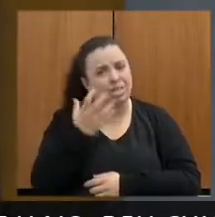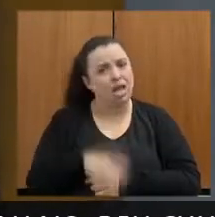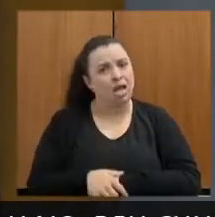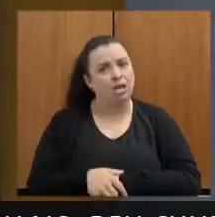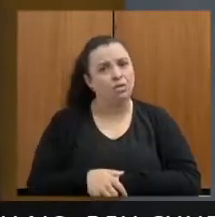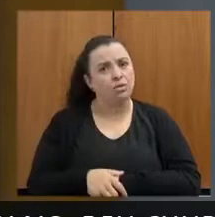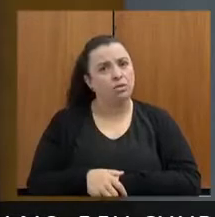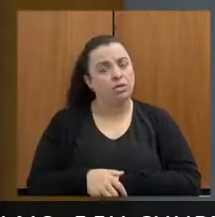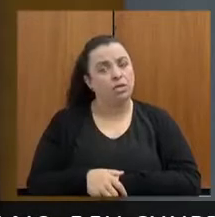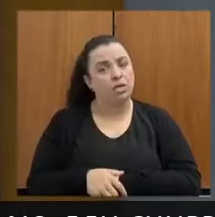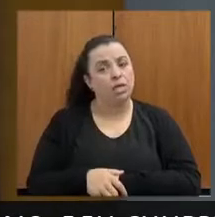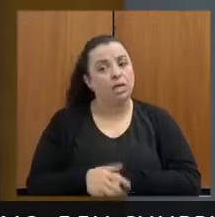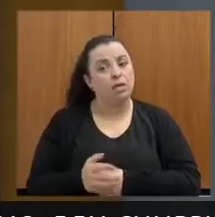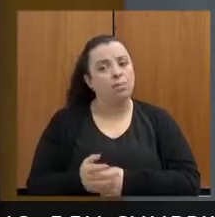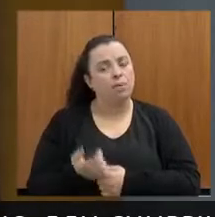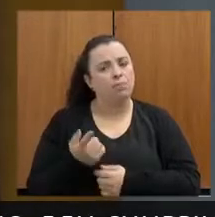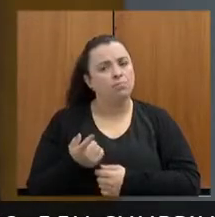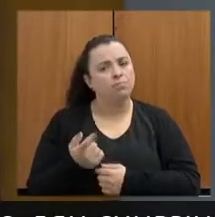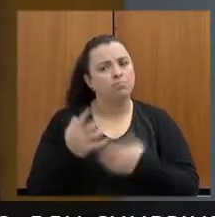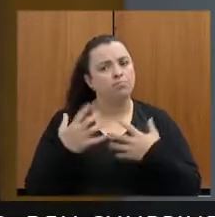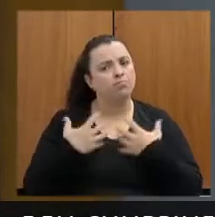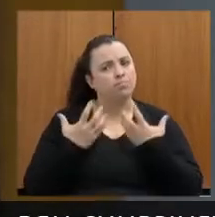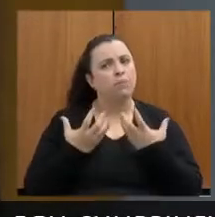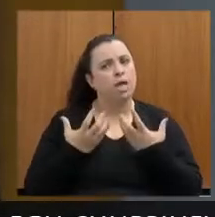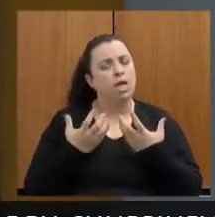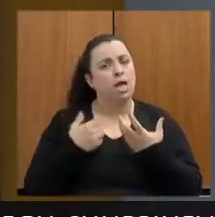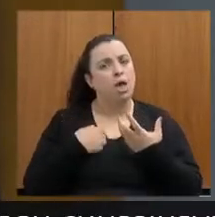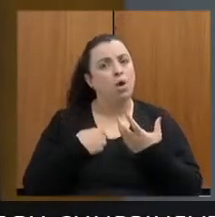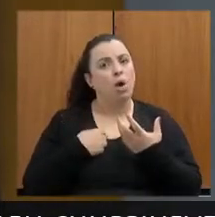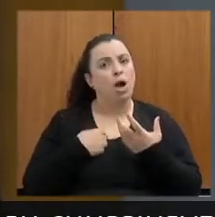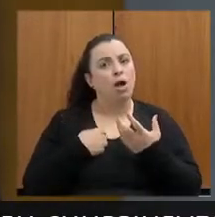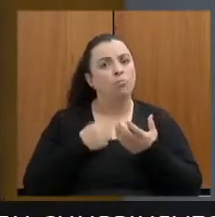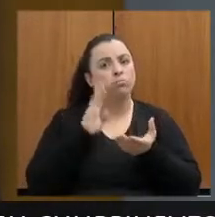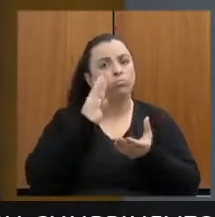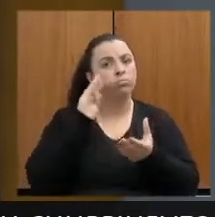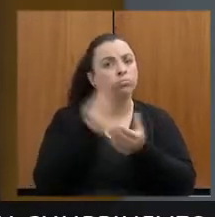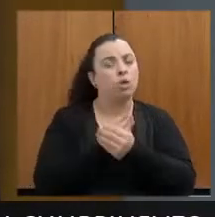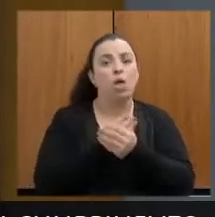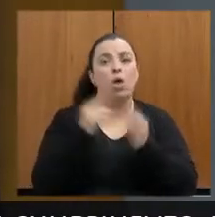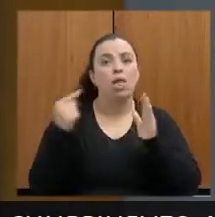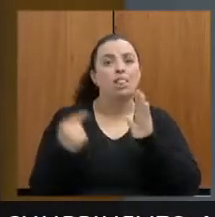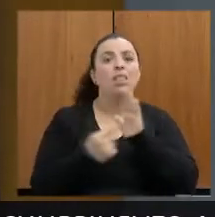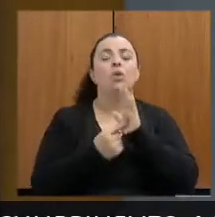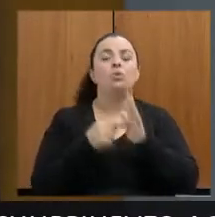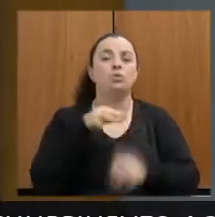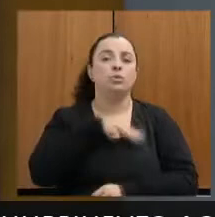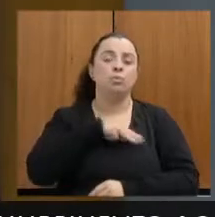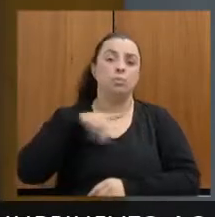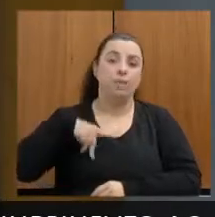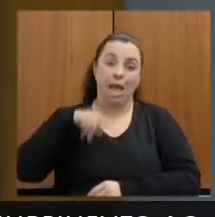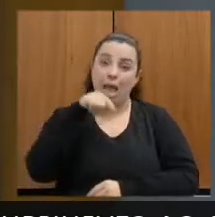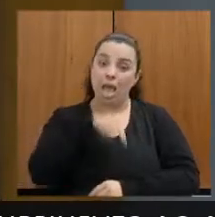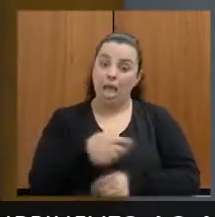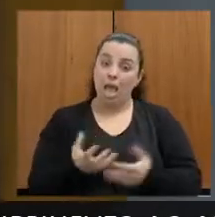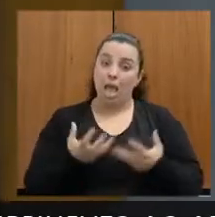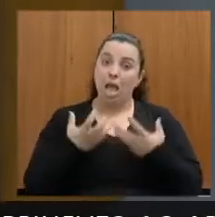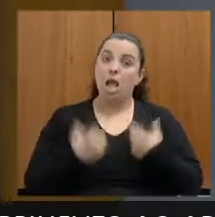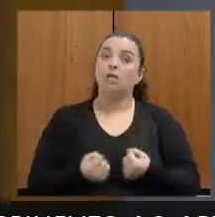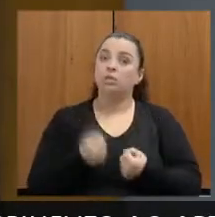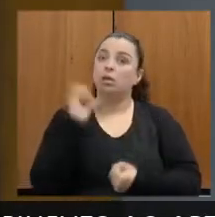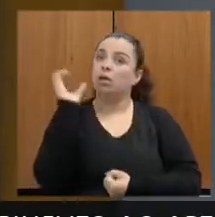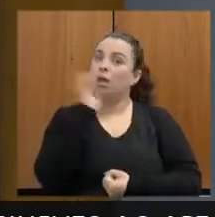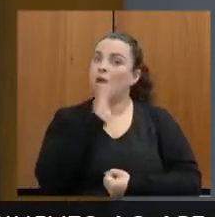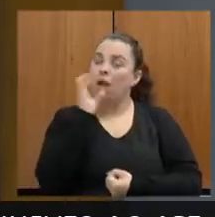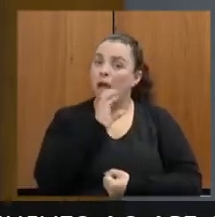a protocolar um requerimento os vídeos no Ministério Público que prontamente acatou e já